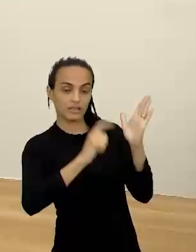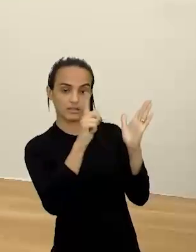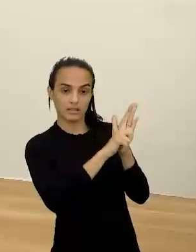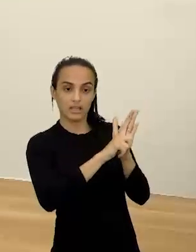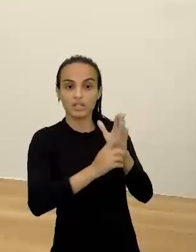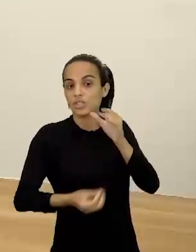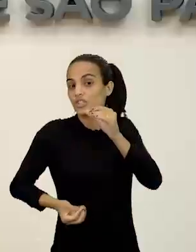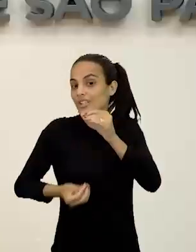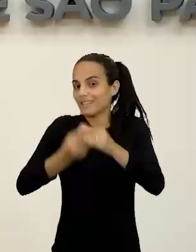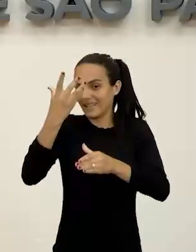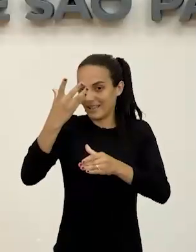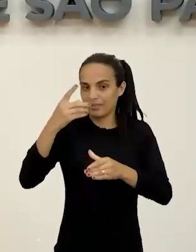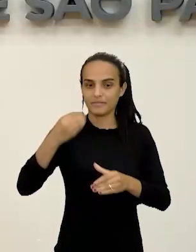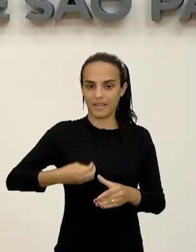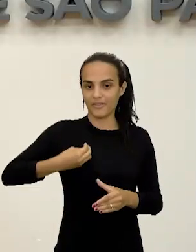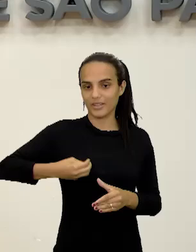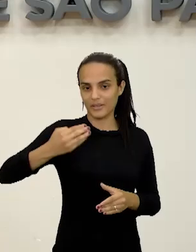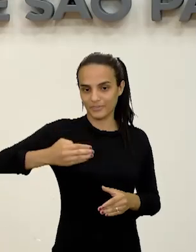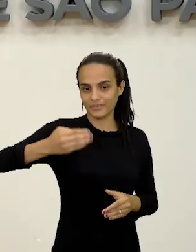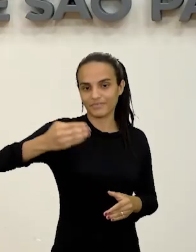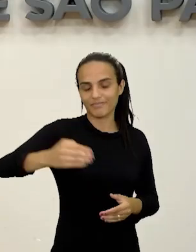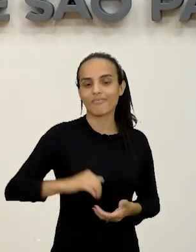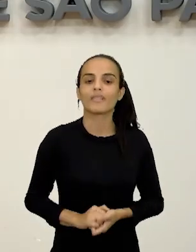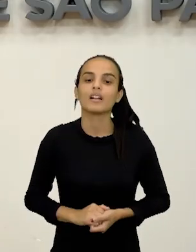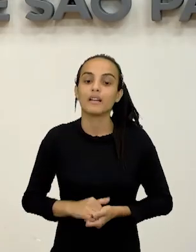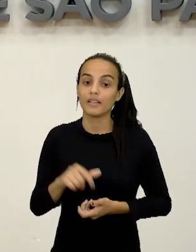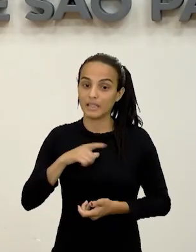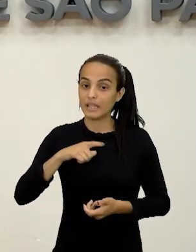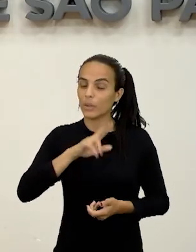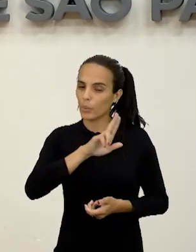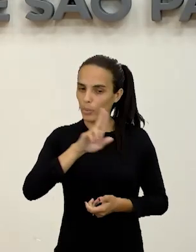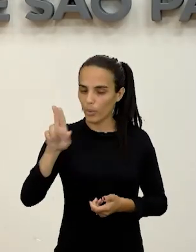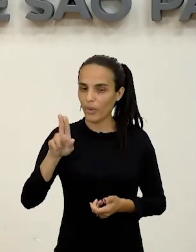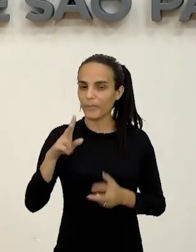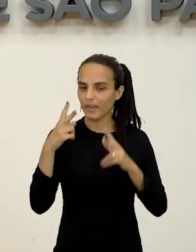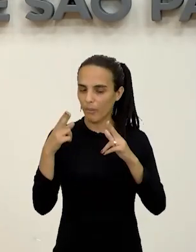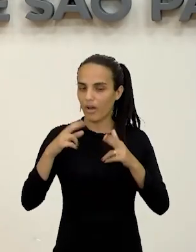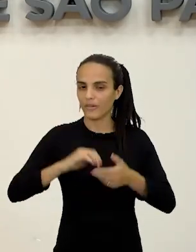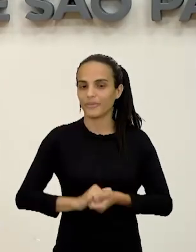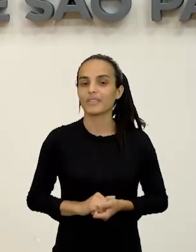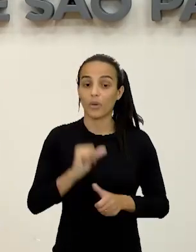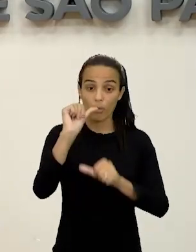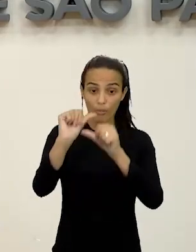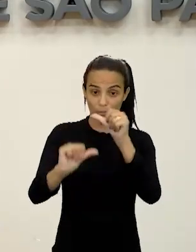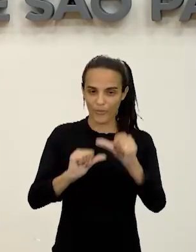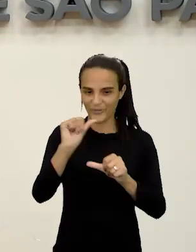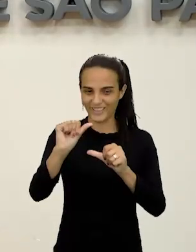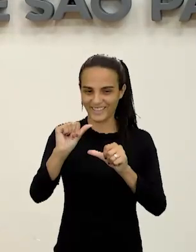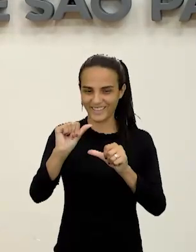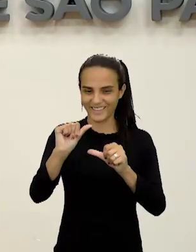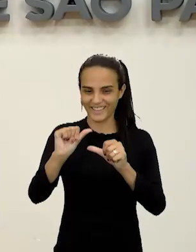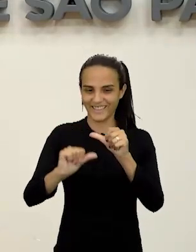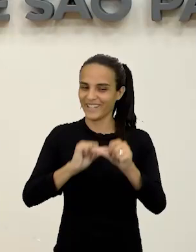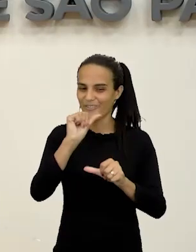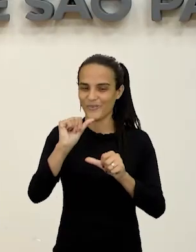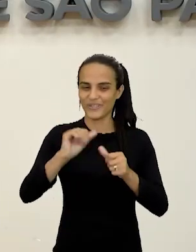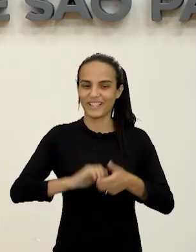Tá, eu acho que tem um nome parecido, então eu vou mudar pra Faju, a nossa